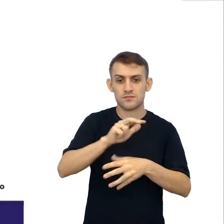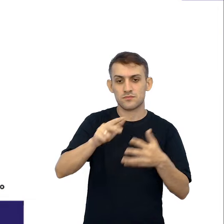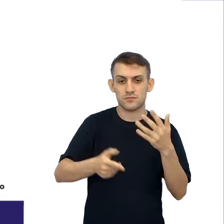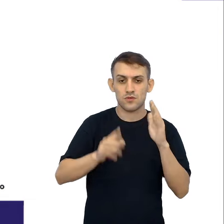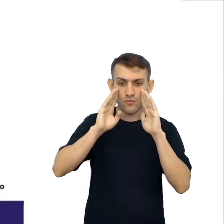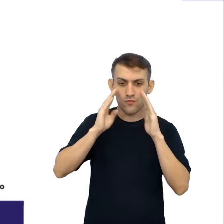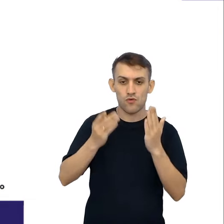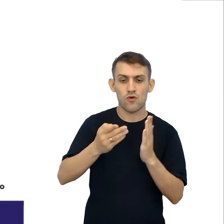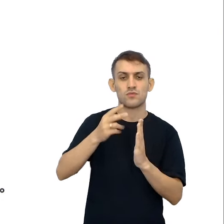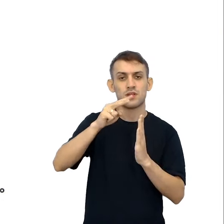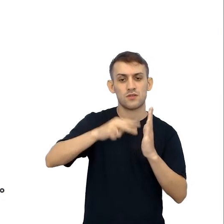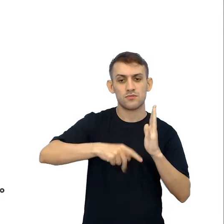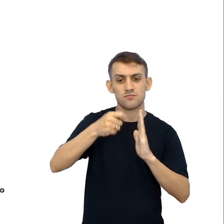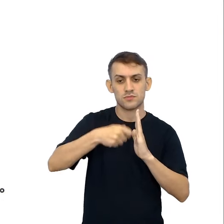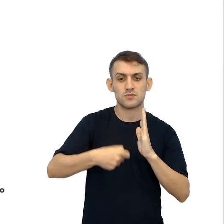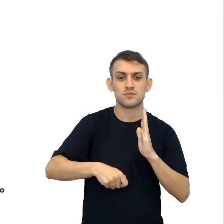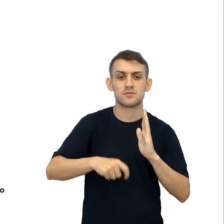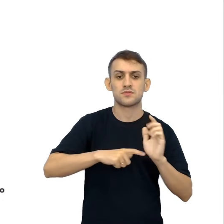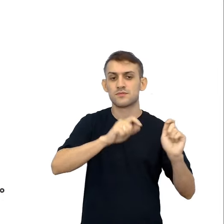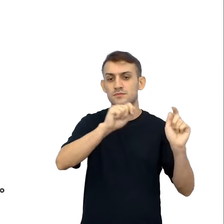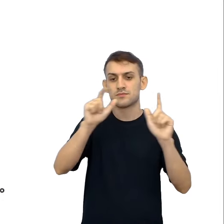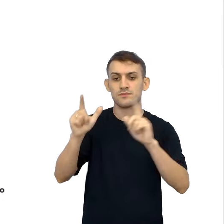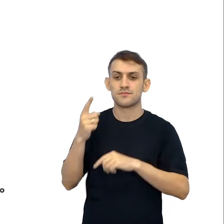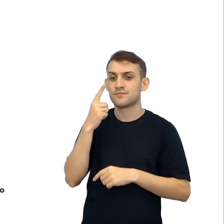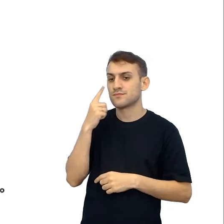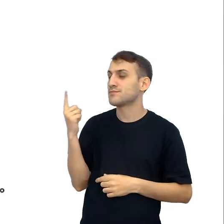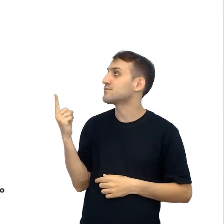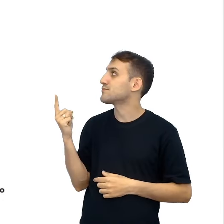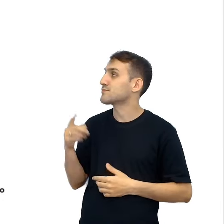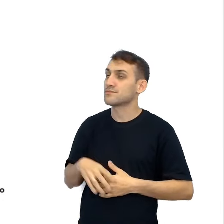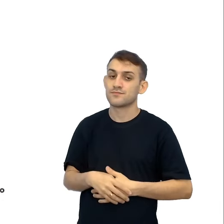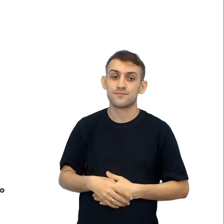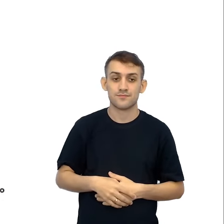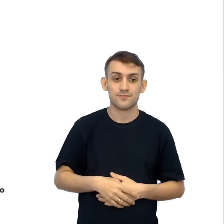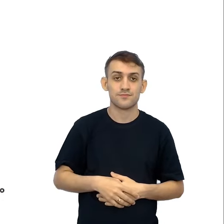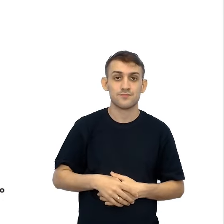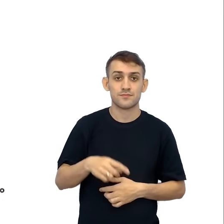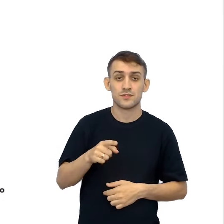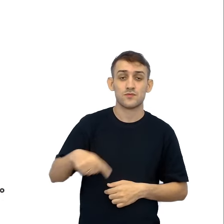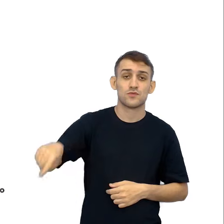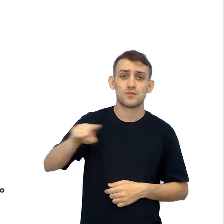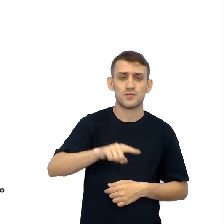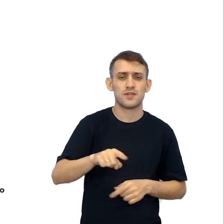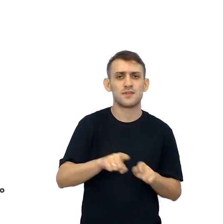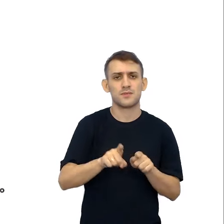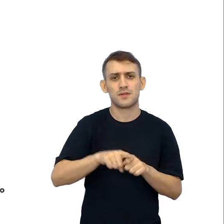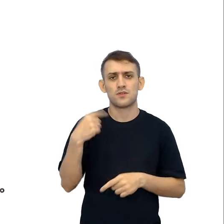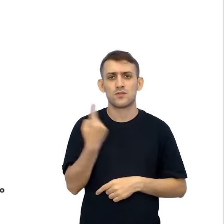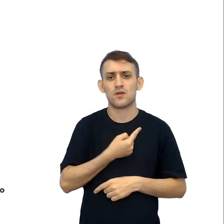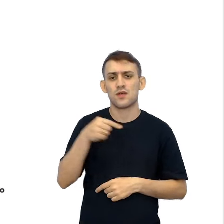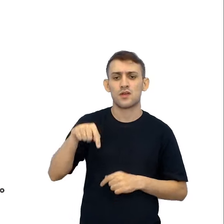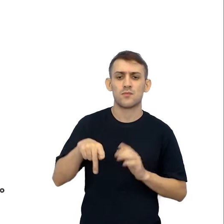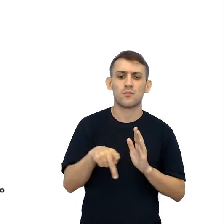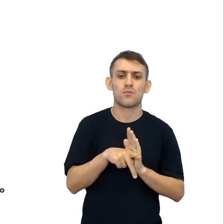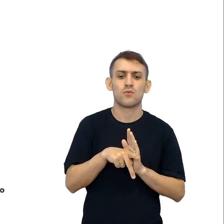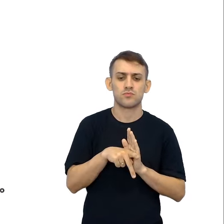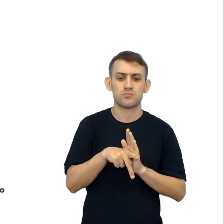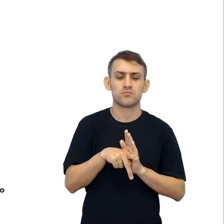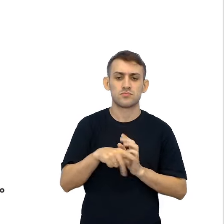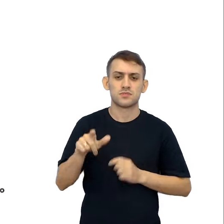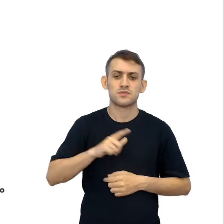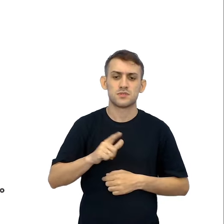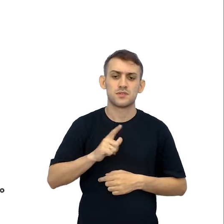na escrita. E aí, a próxima imagem aqui a gente traz, nós aqui, eu não estava, né, no encontro passado,